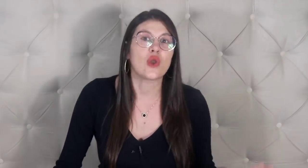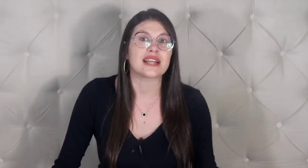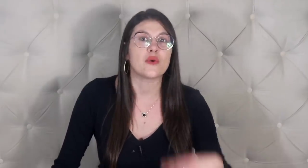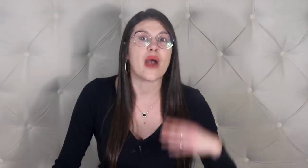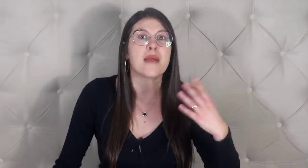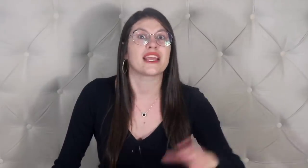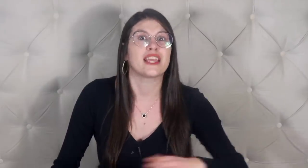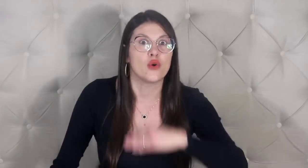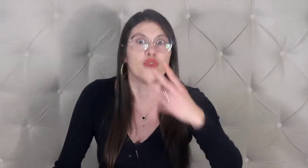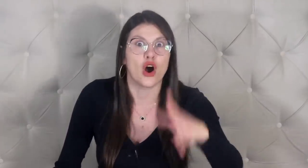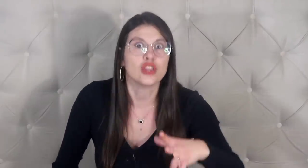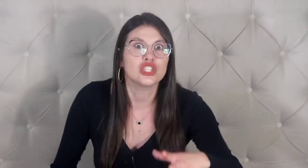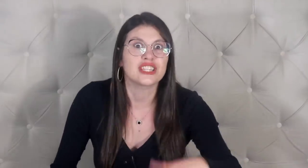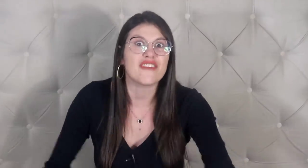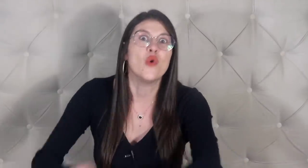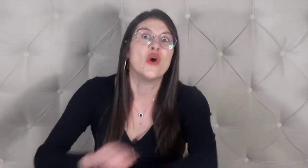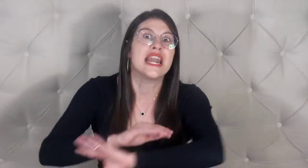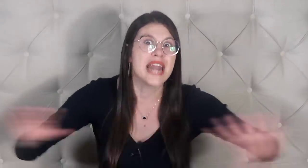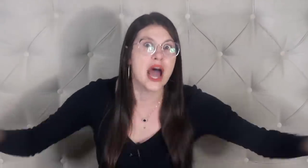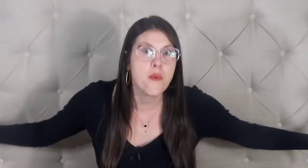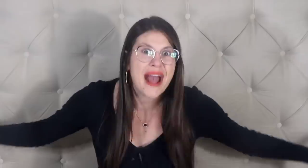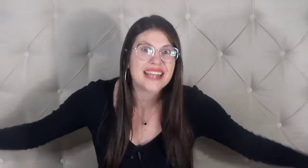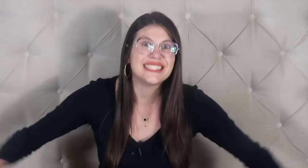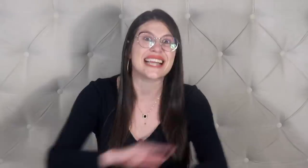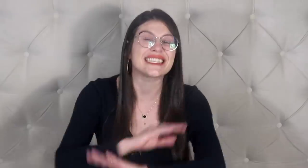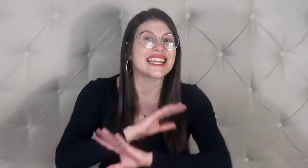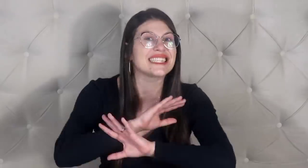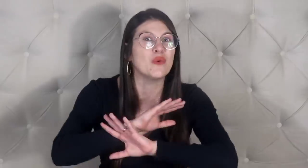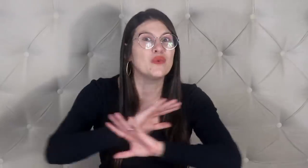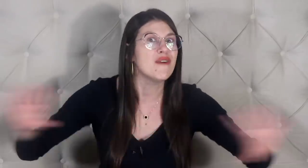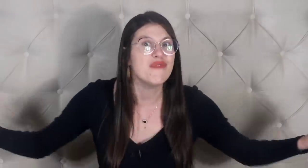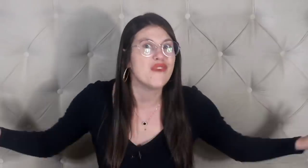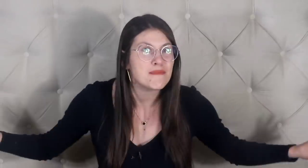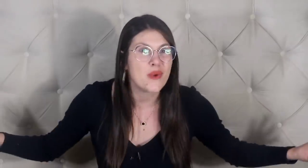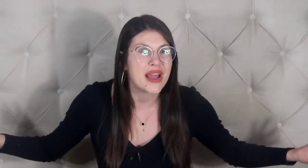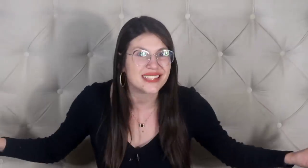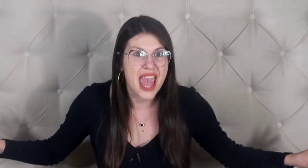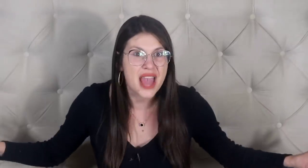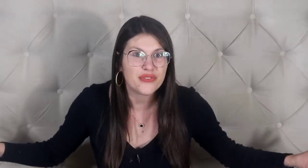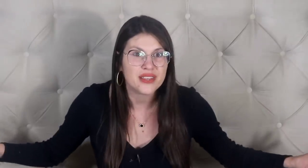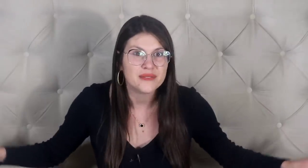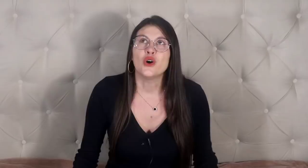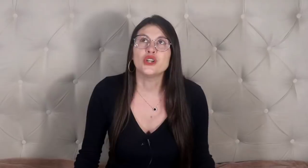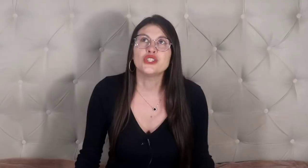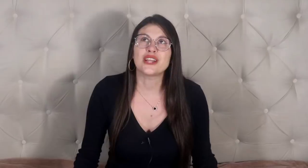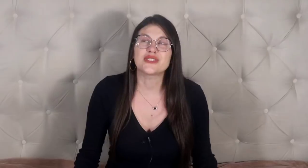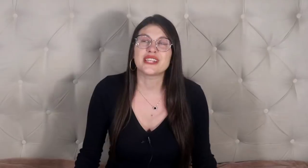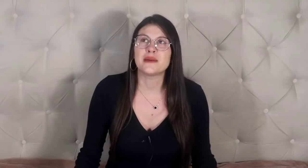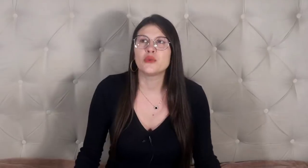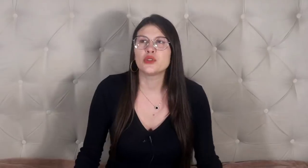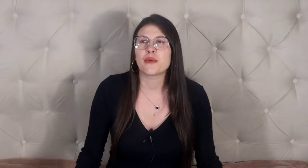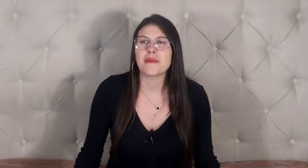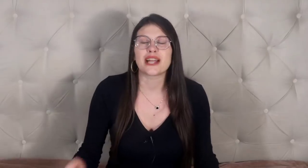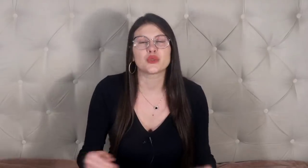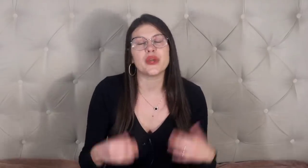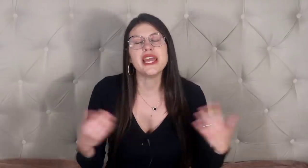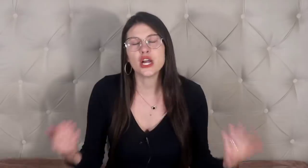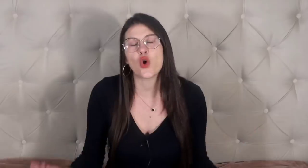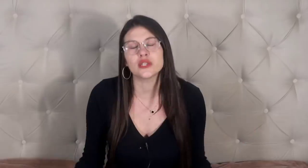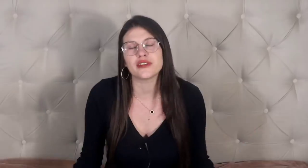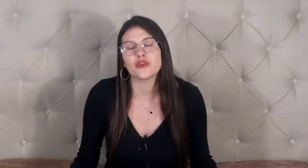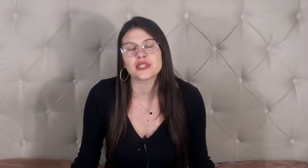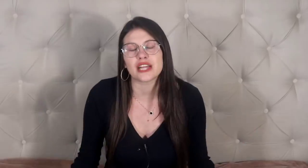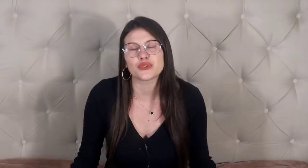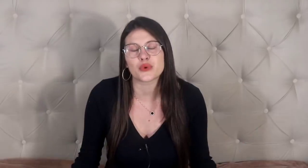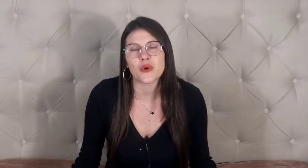essa articulação é para que o voto auditável não passe e essa questão não vá para o STF. Onde eu acho que seria muito problemático